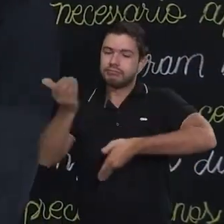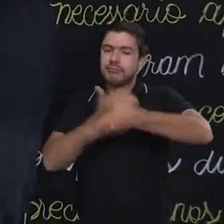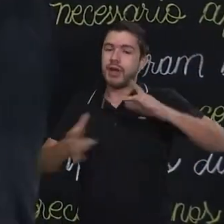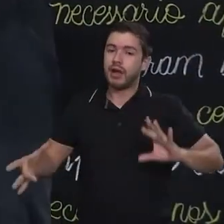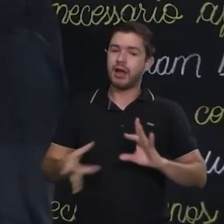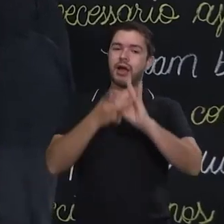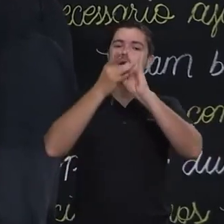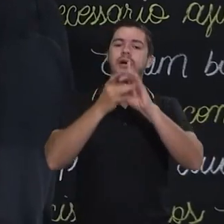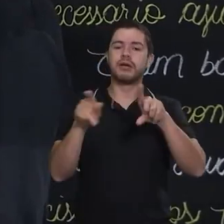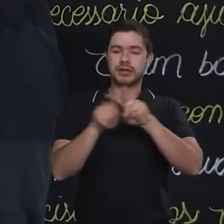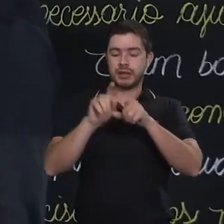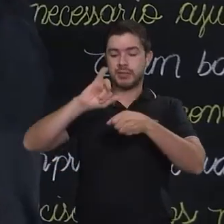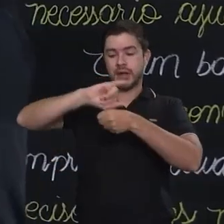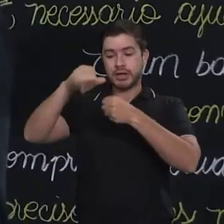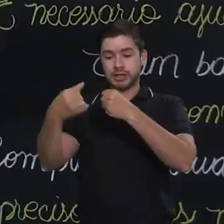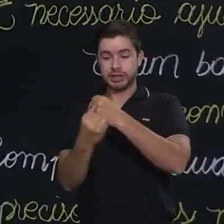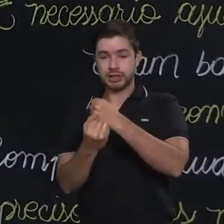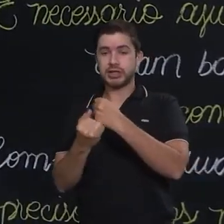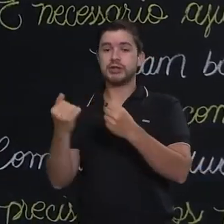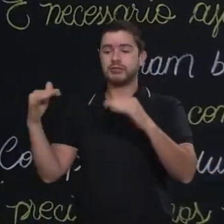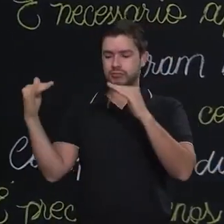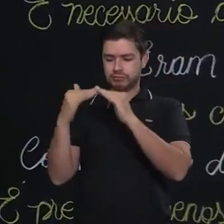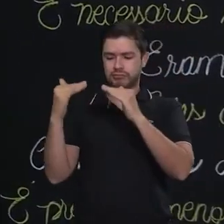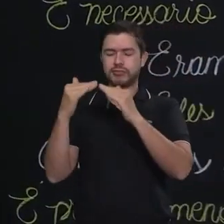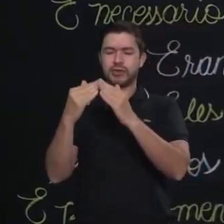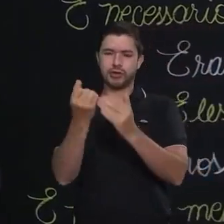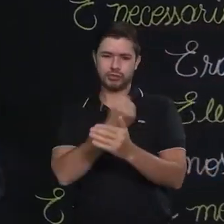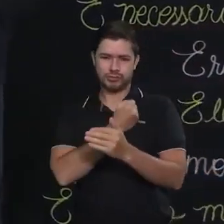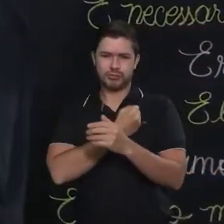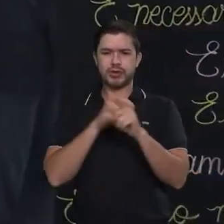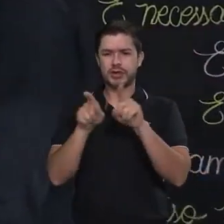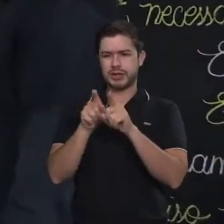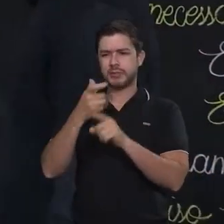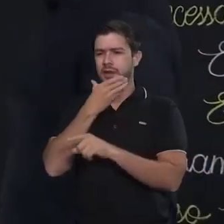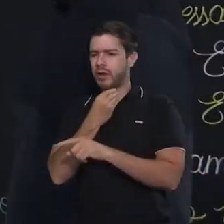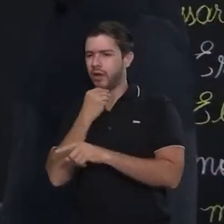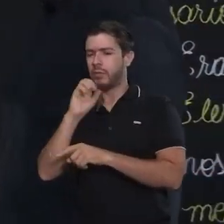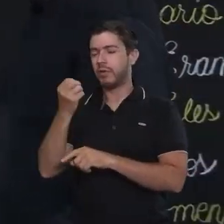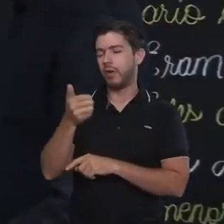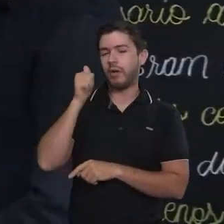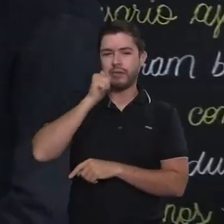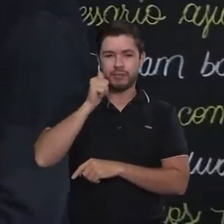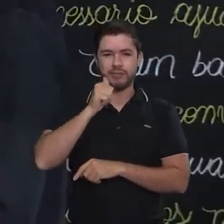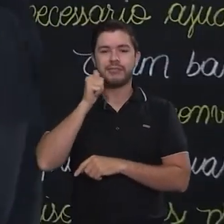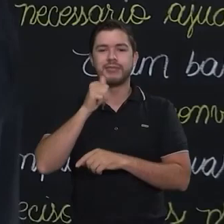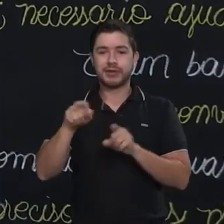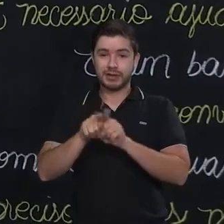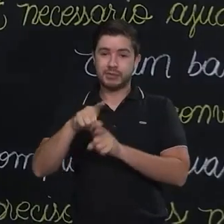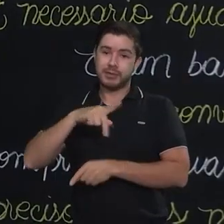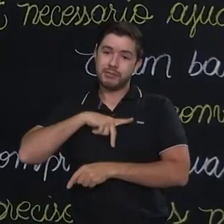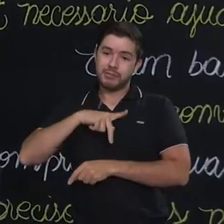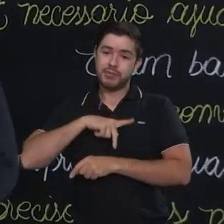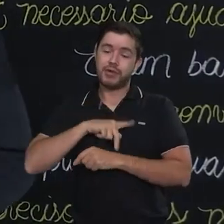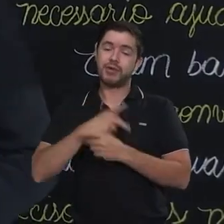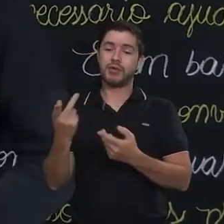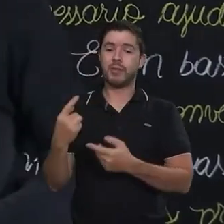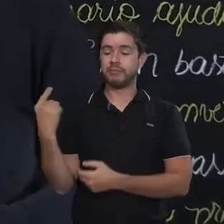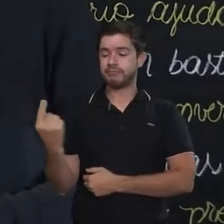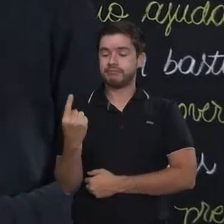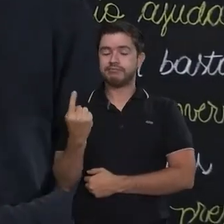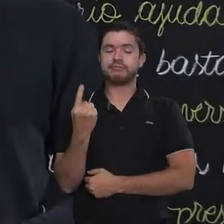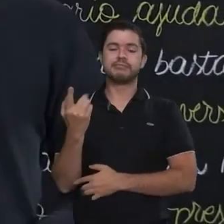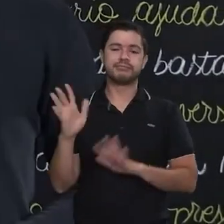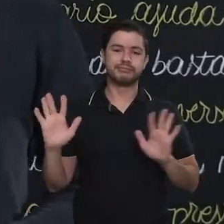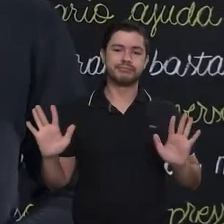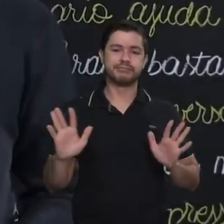relacionados entre si, o adjetivo concordando em gênero e número com o substantivo e os pronomes pessoais também, os adjetivos